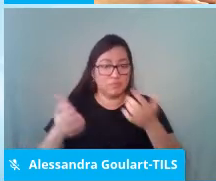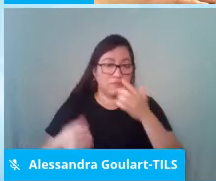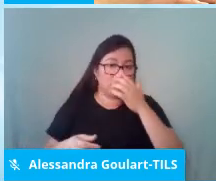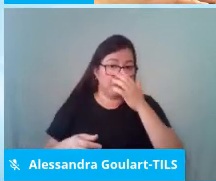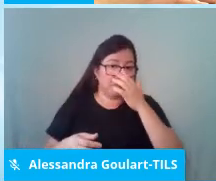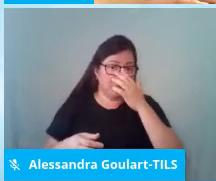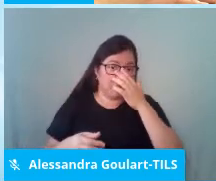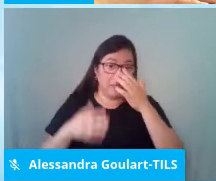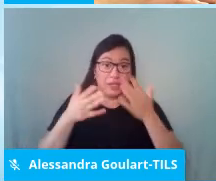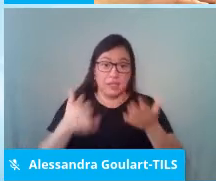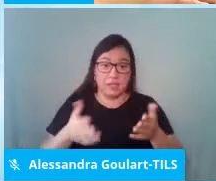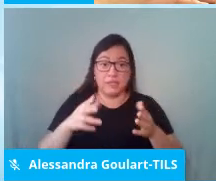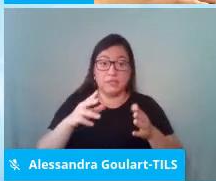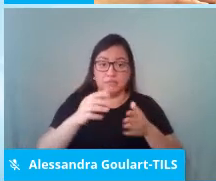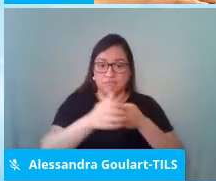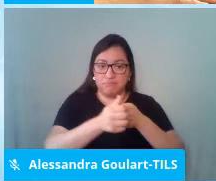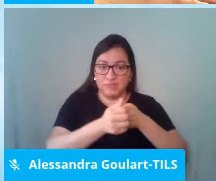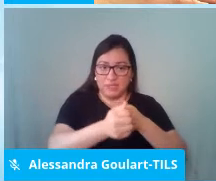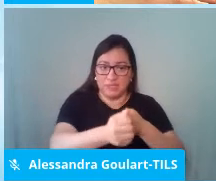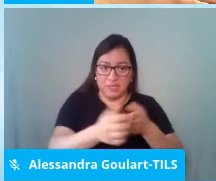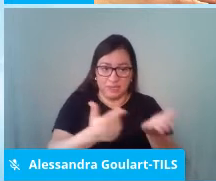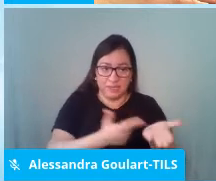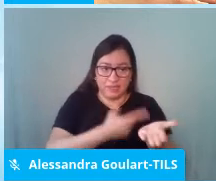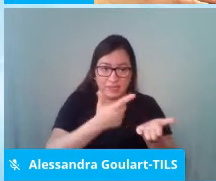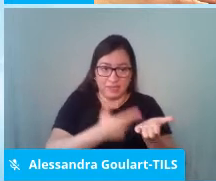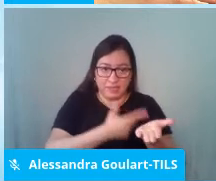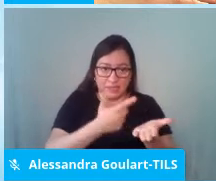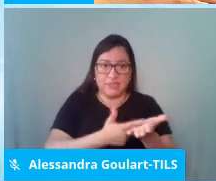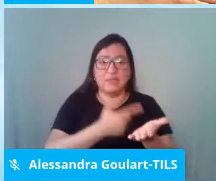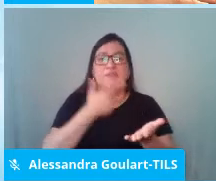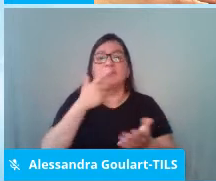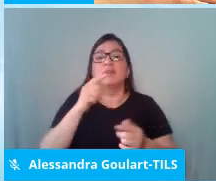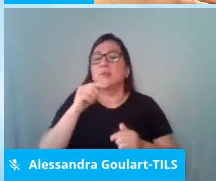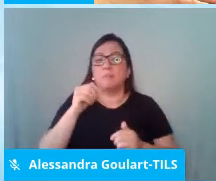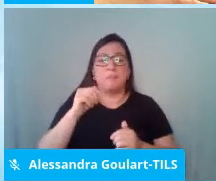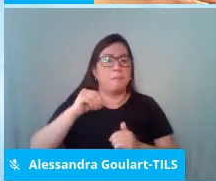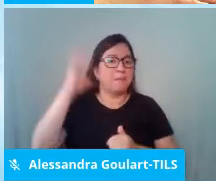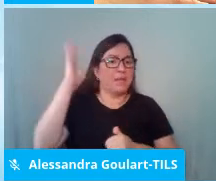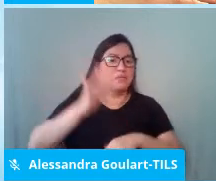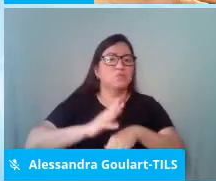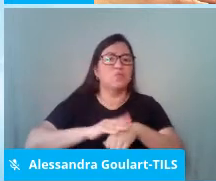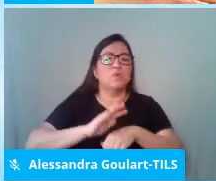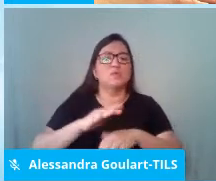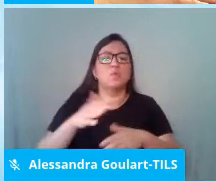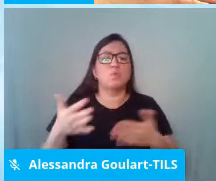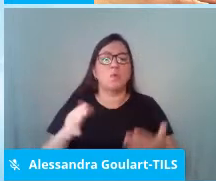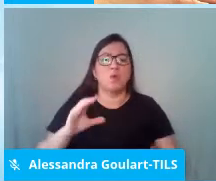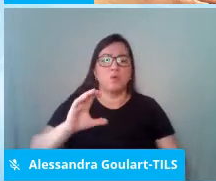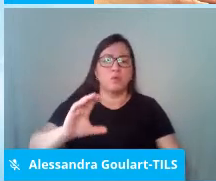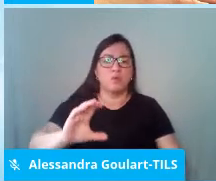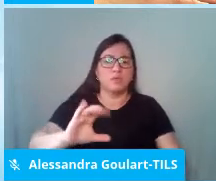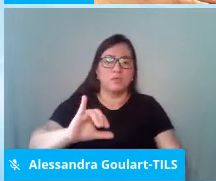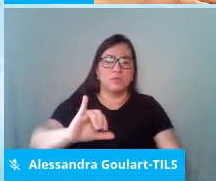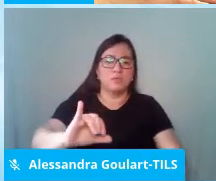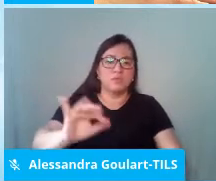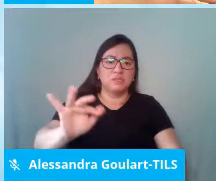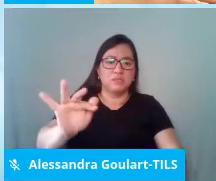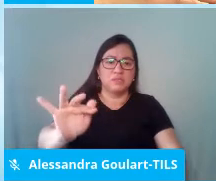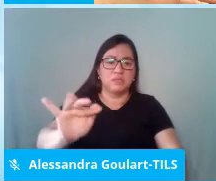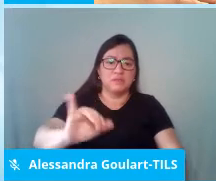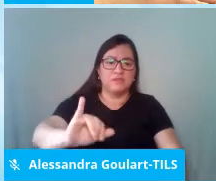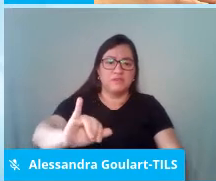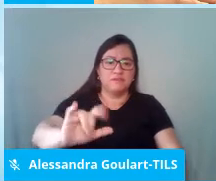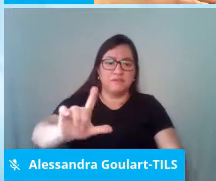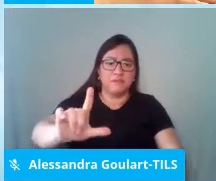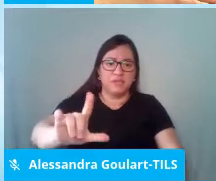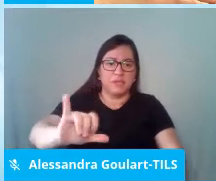de duas doenças, uma delas a sífilis, uma das mais antigas descritas no mundo, mas que ainda é